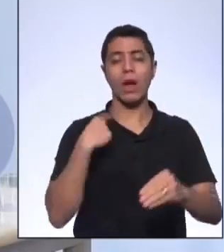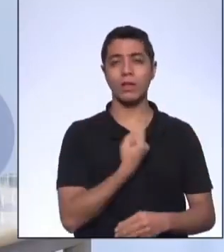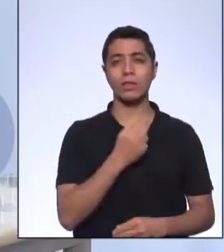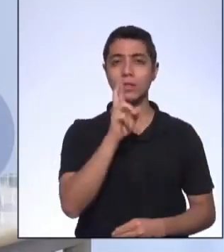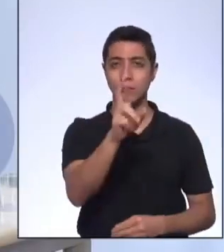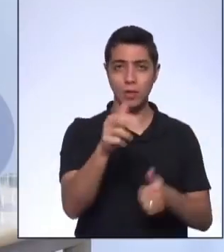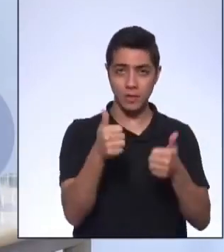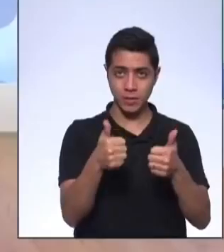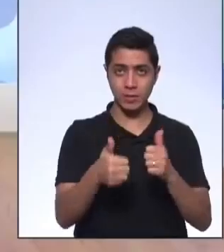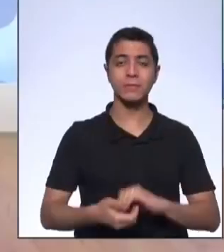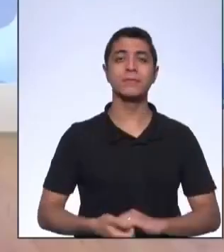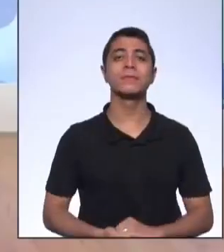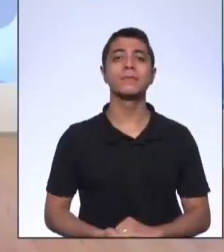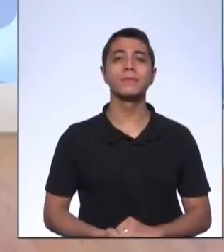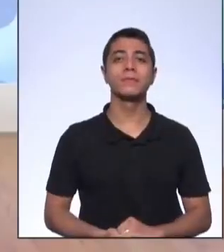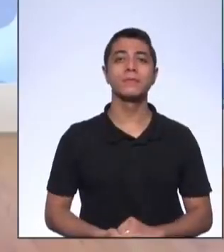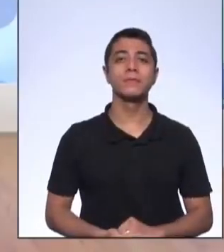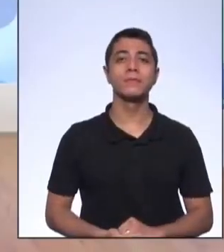chat, ok?